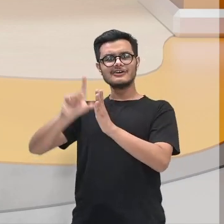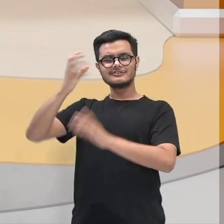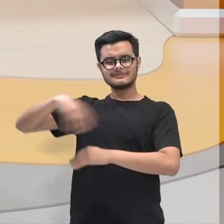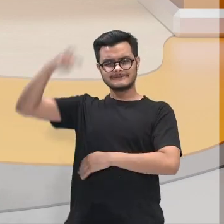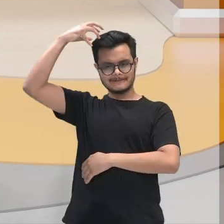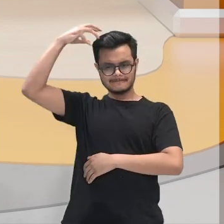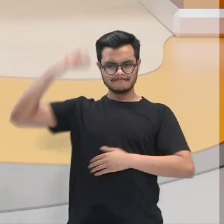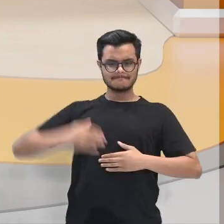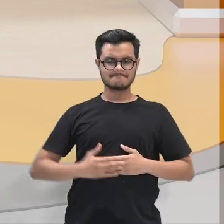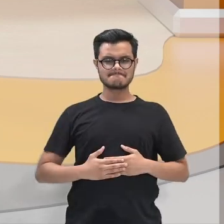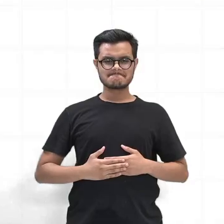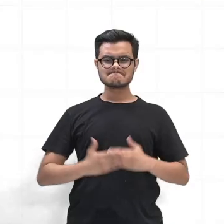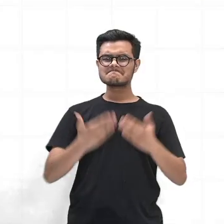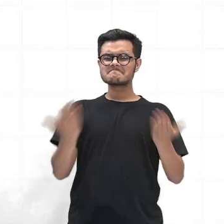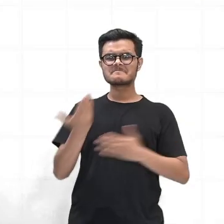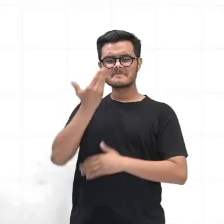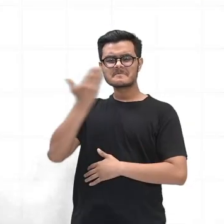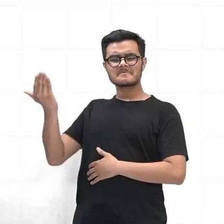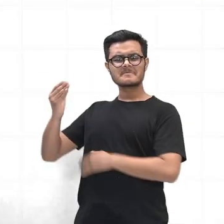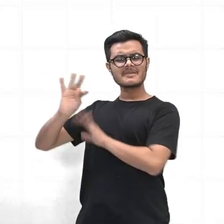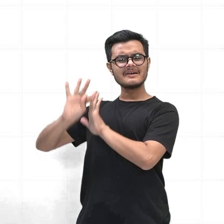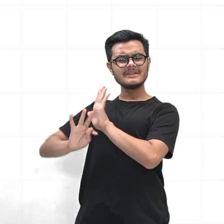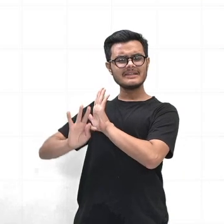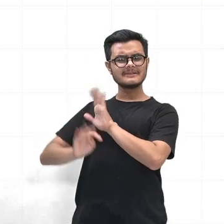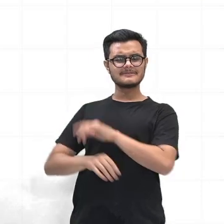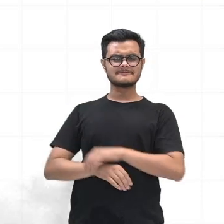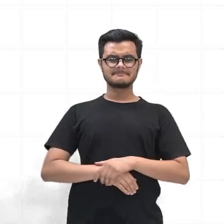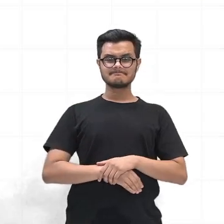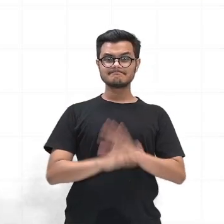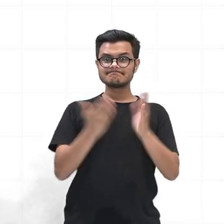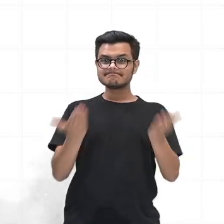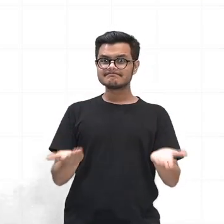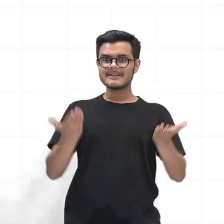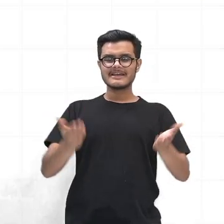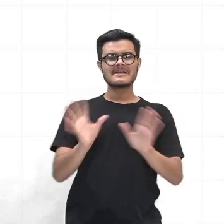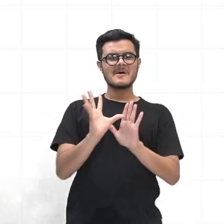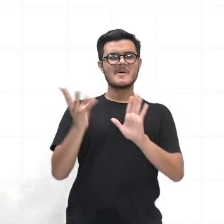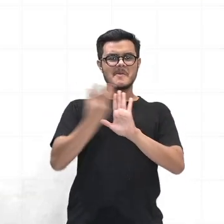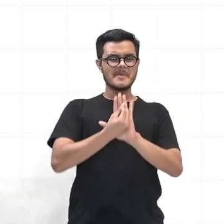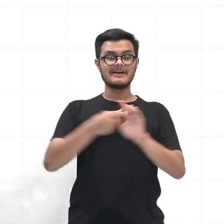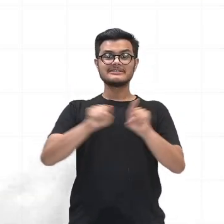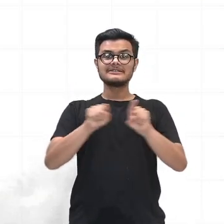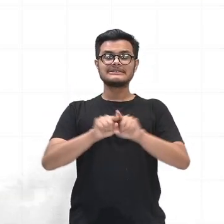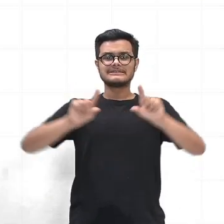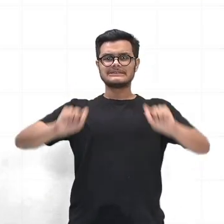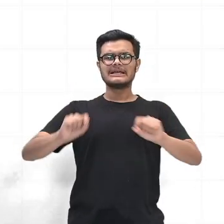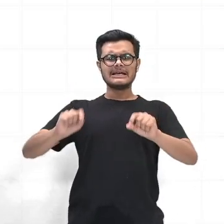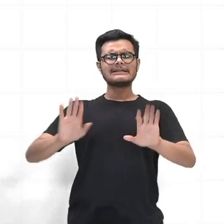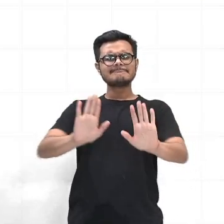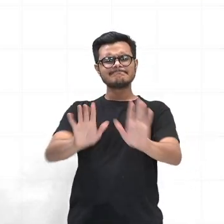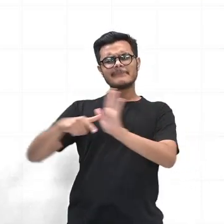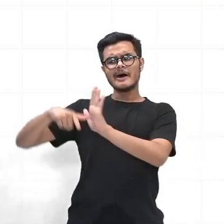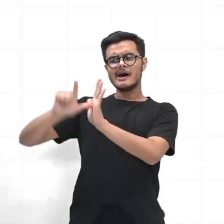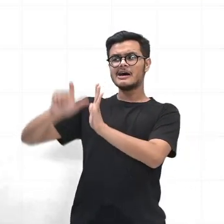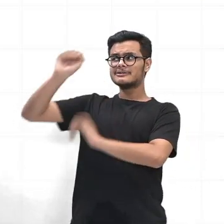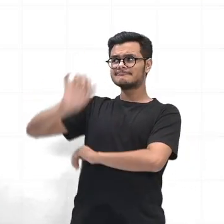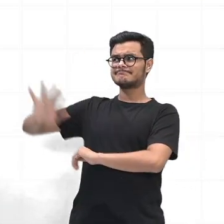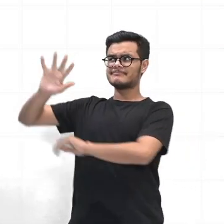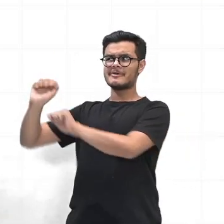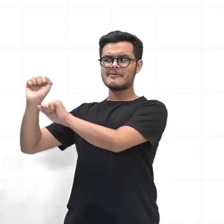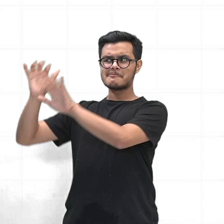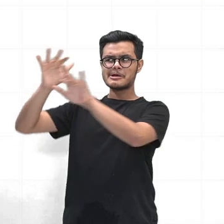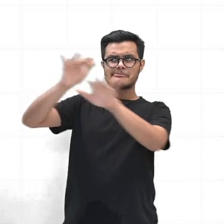Olha só o que diz aí a nossa primeira cartela, olha. A Amazônia, antes da chegada dos